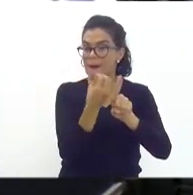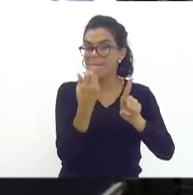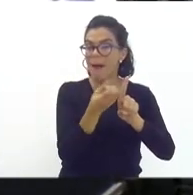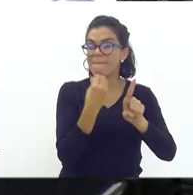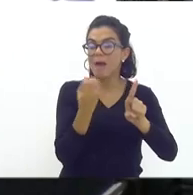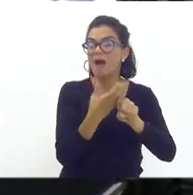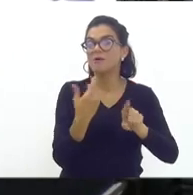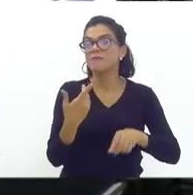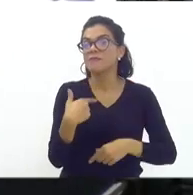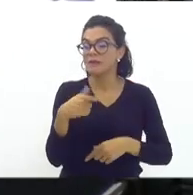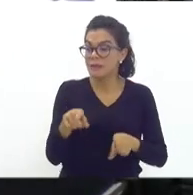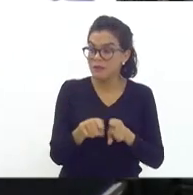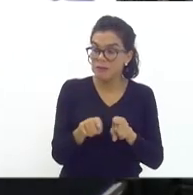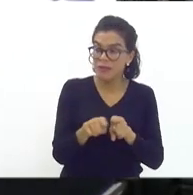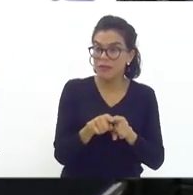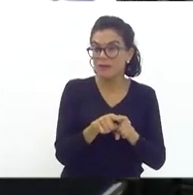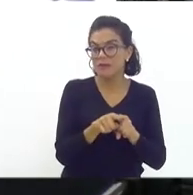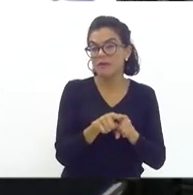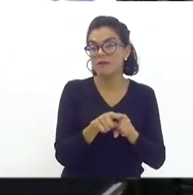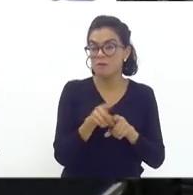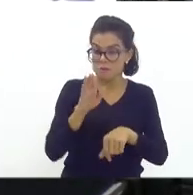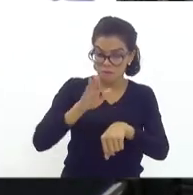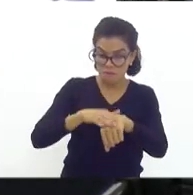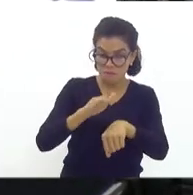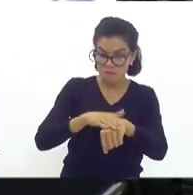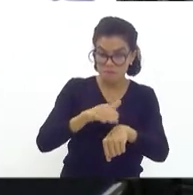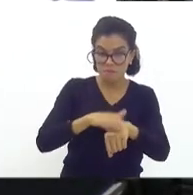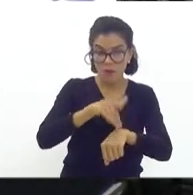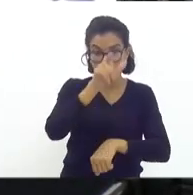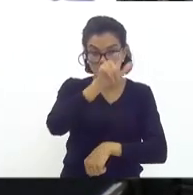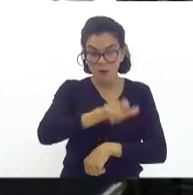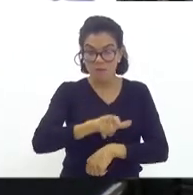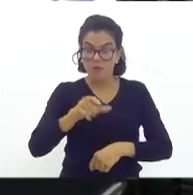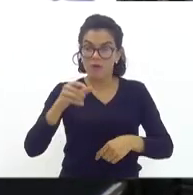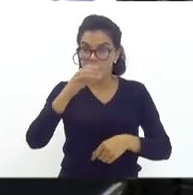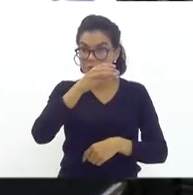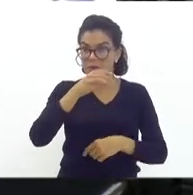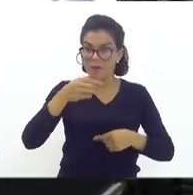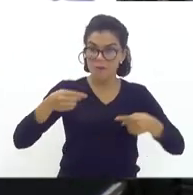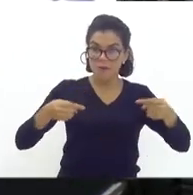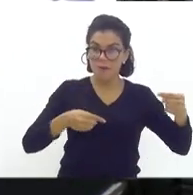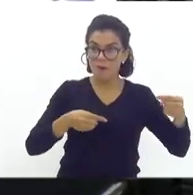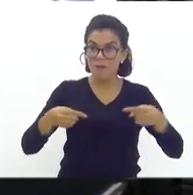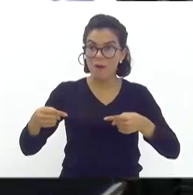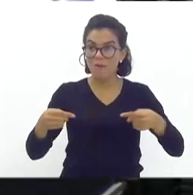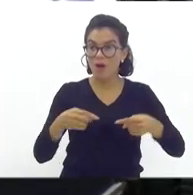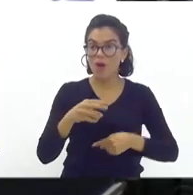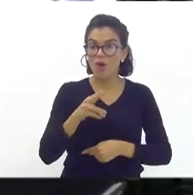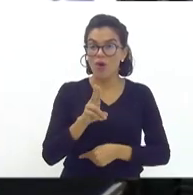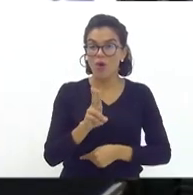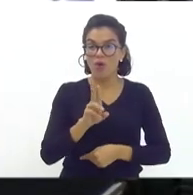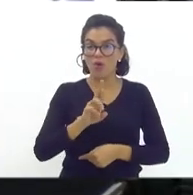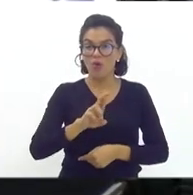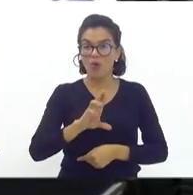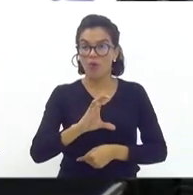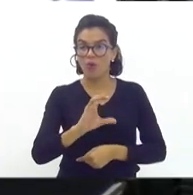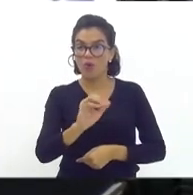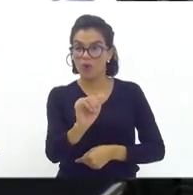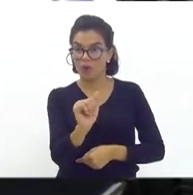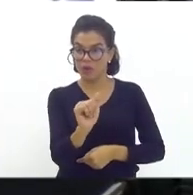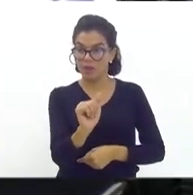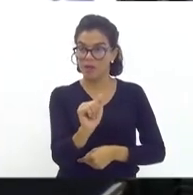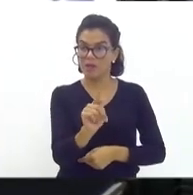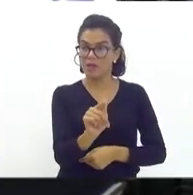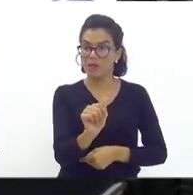inclusive o próprio concorrente que é o grupo Urca acho que você já deve ter ouvido falar